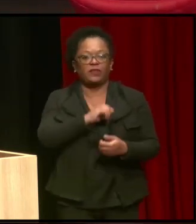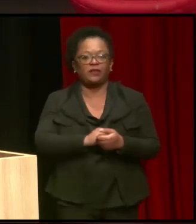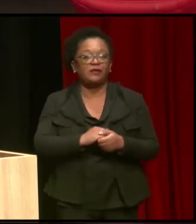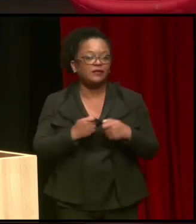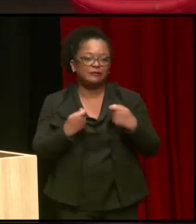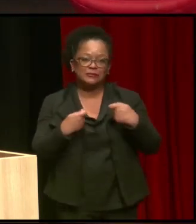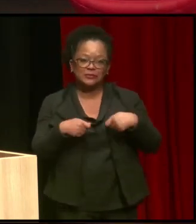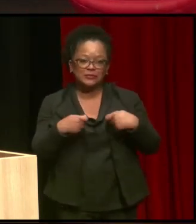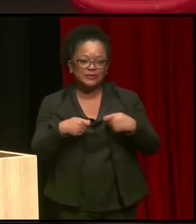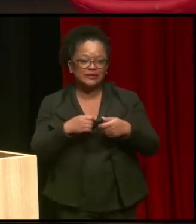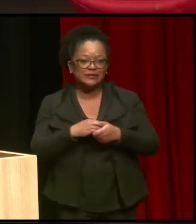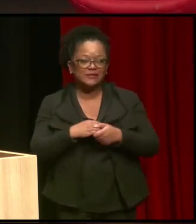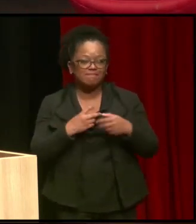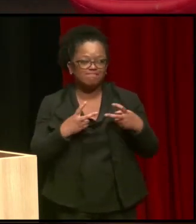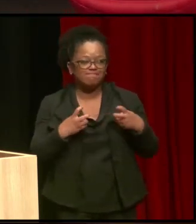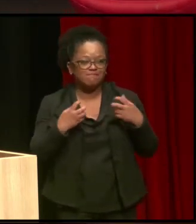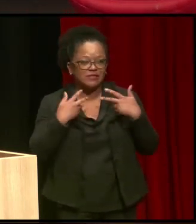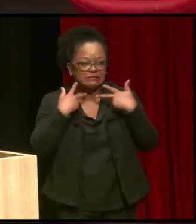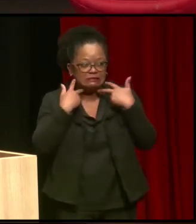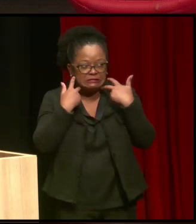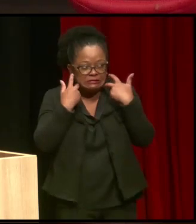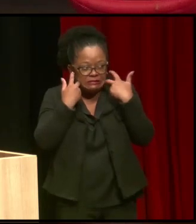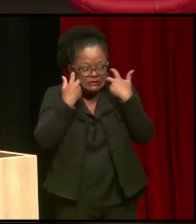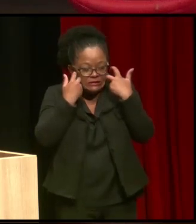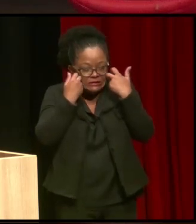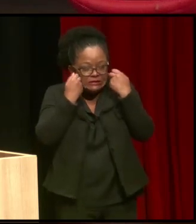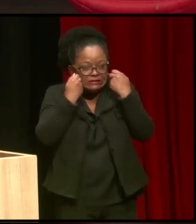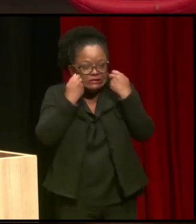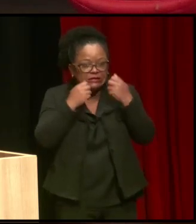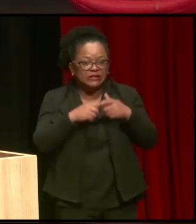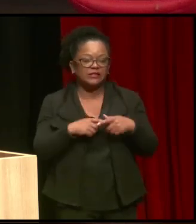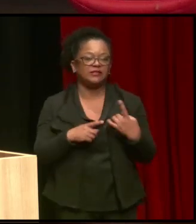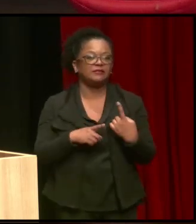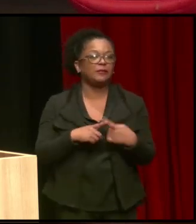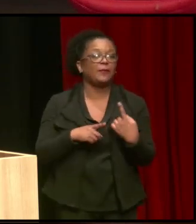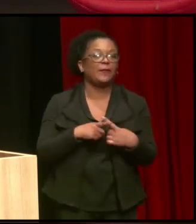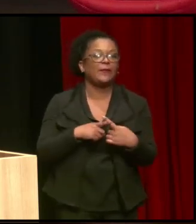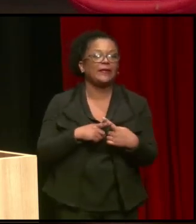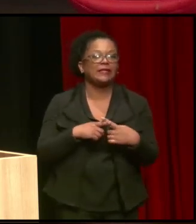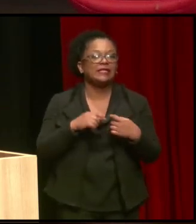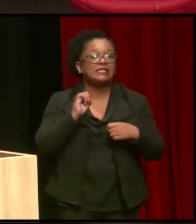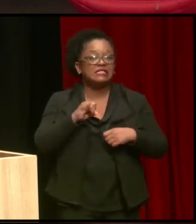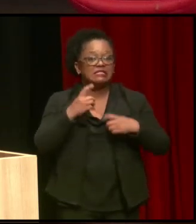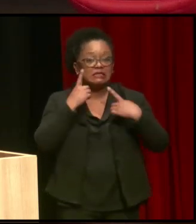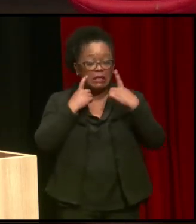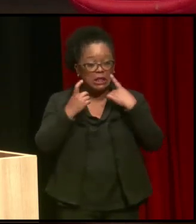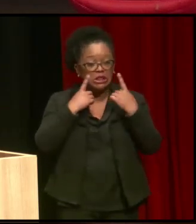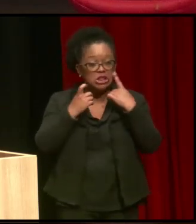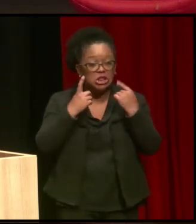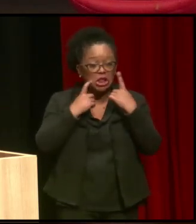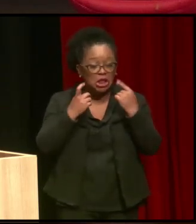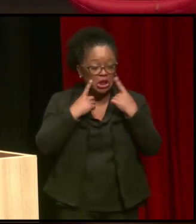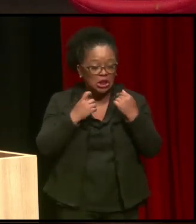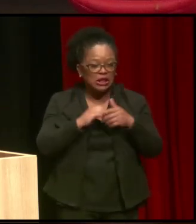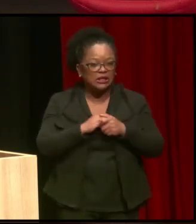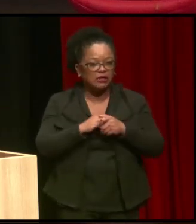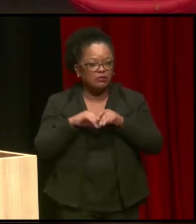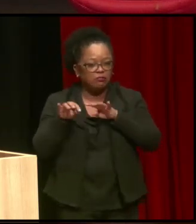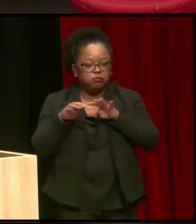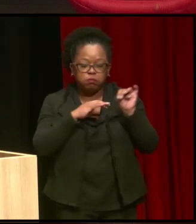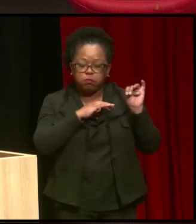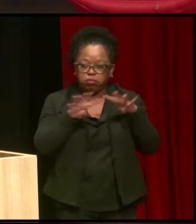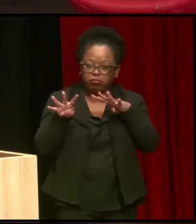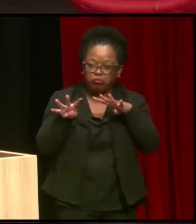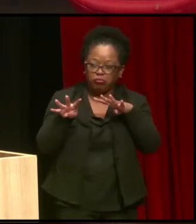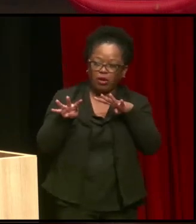do Paulo e da mulher. Aí a criança não para de chorar, porque ela está com uma dor de barriga, está com a fralda suja, mas todo mundo continua olhando. Tu acha que o